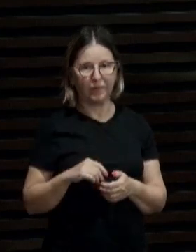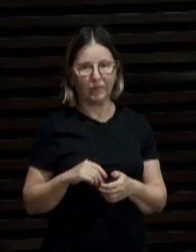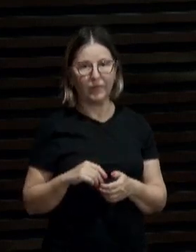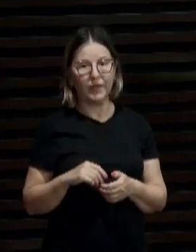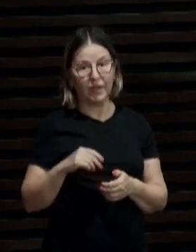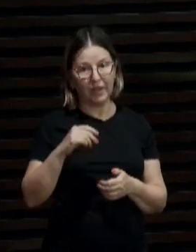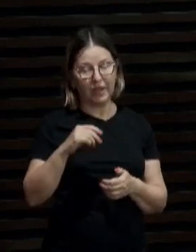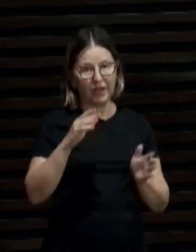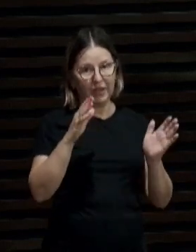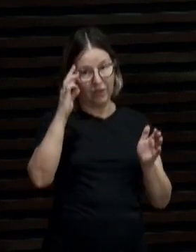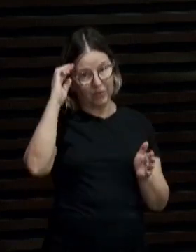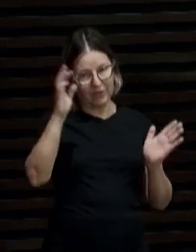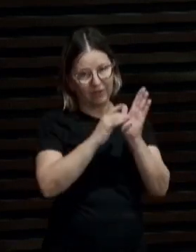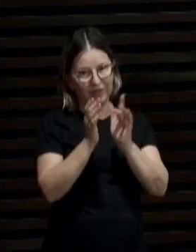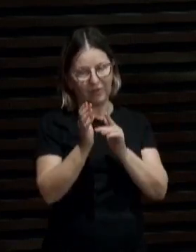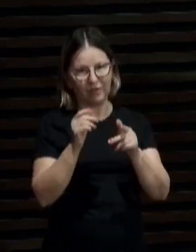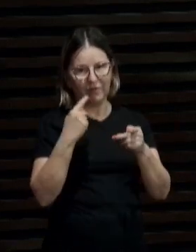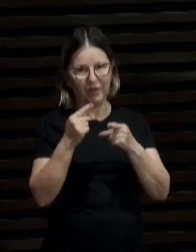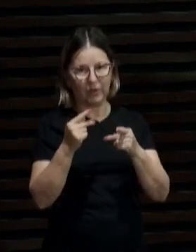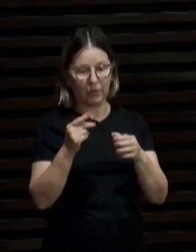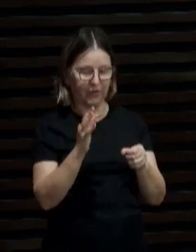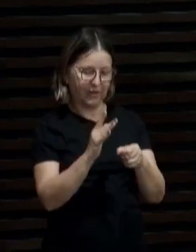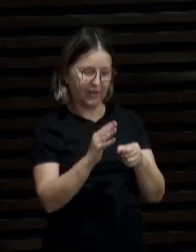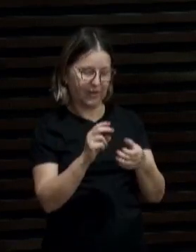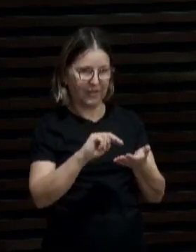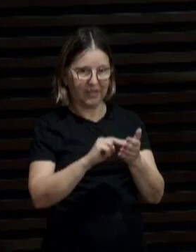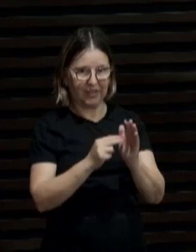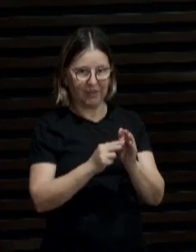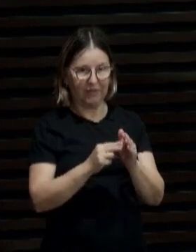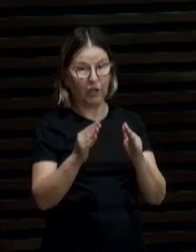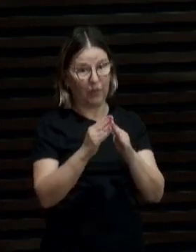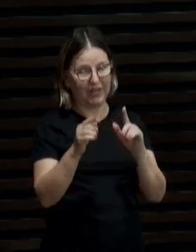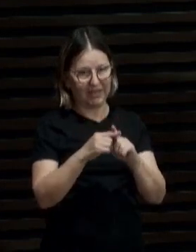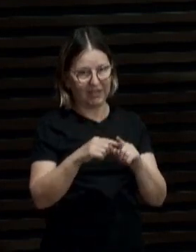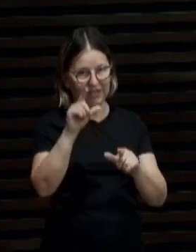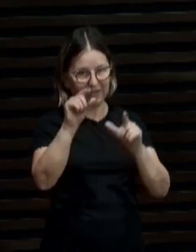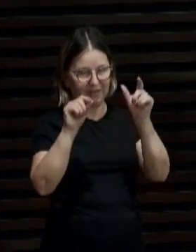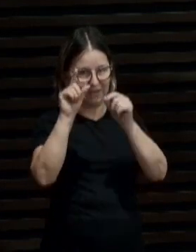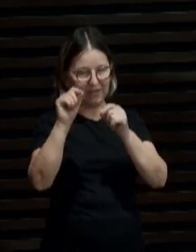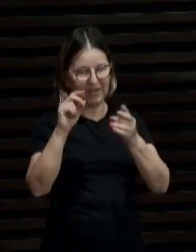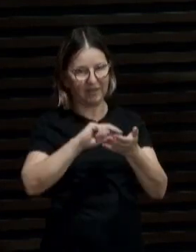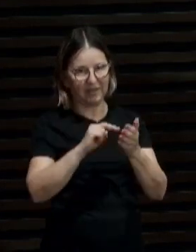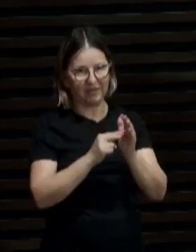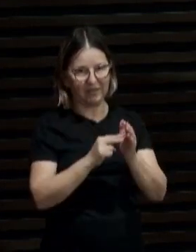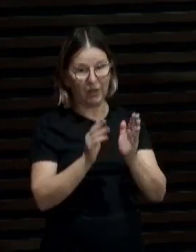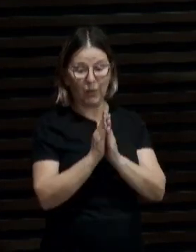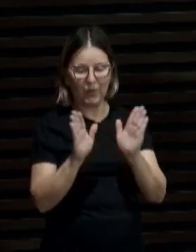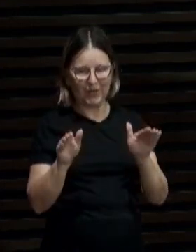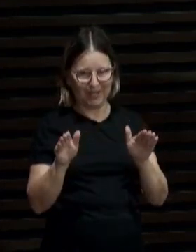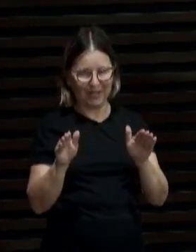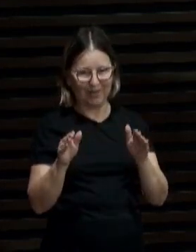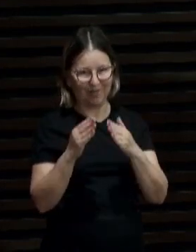própria igreja. E ele nos diz também que as estrelas que de Jesus simbolizam os anjos da